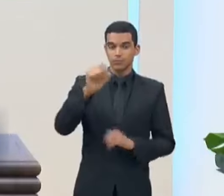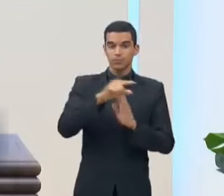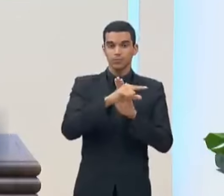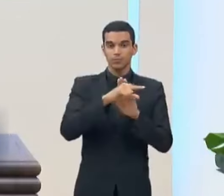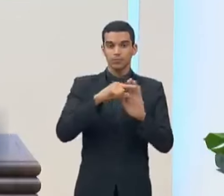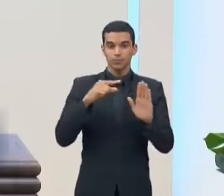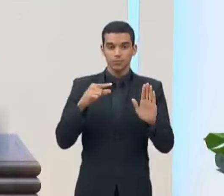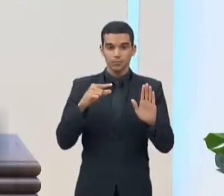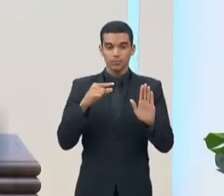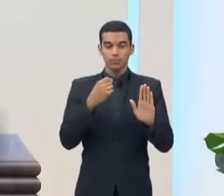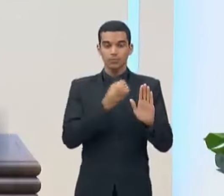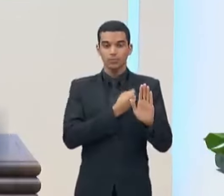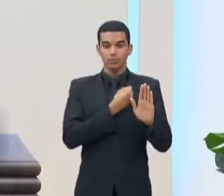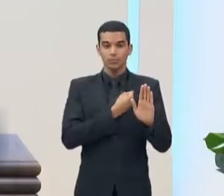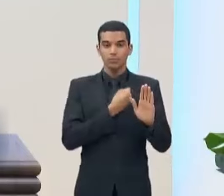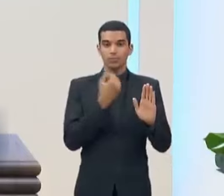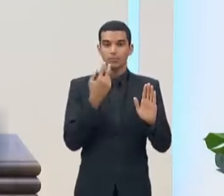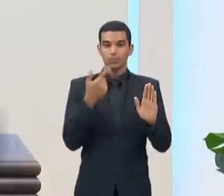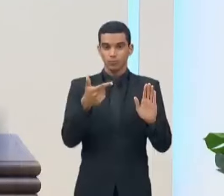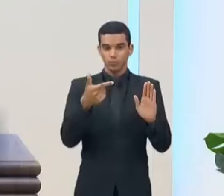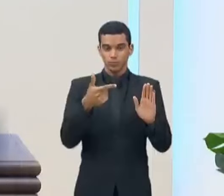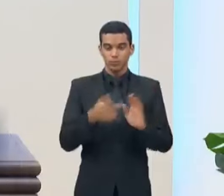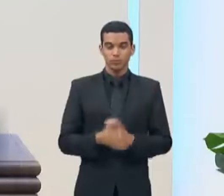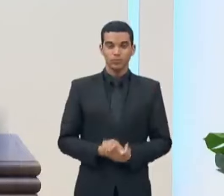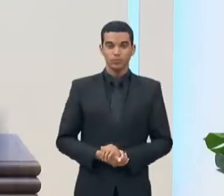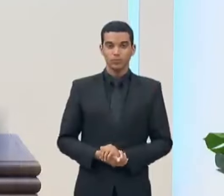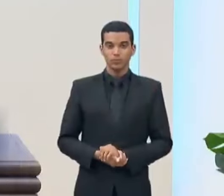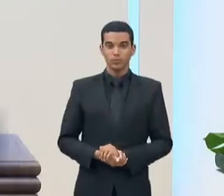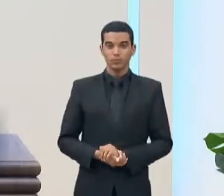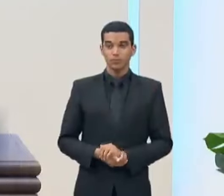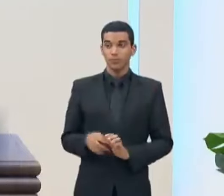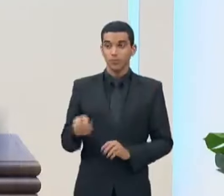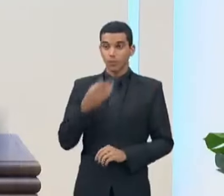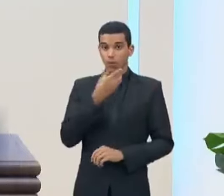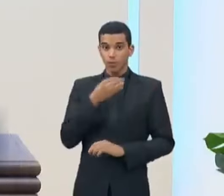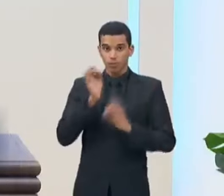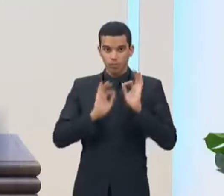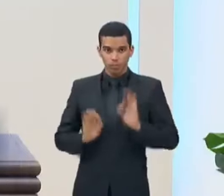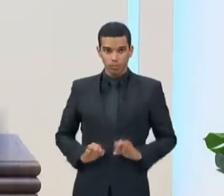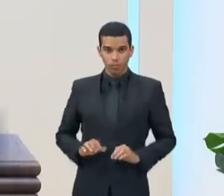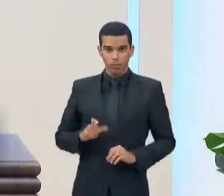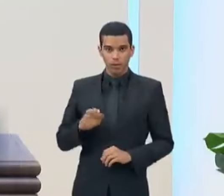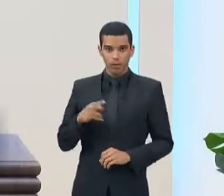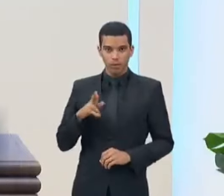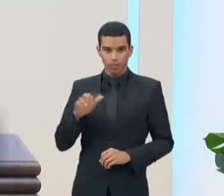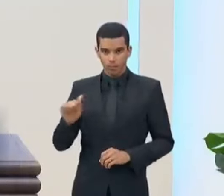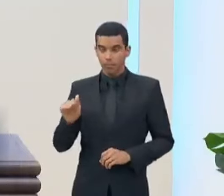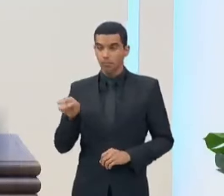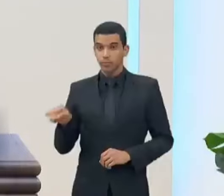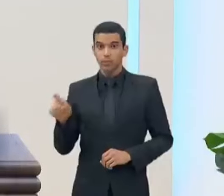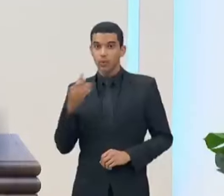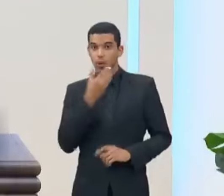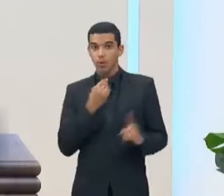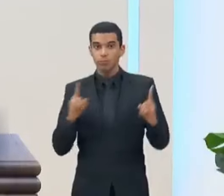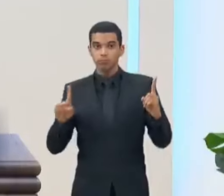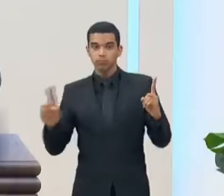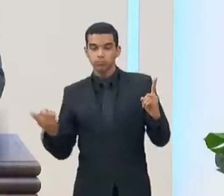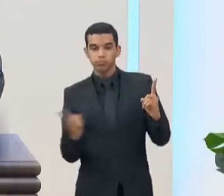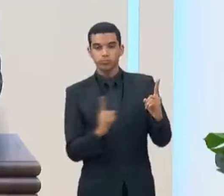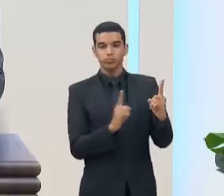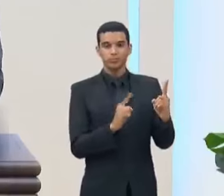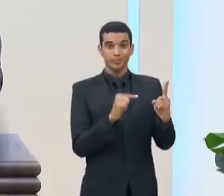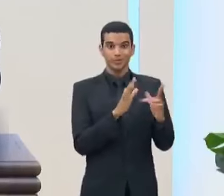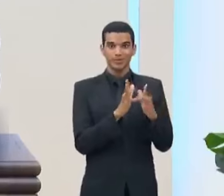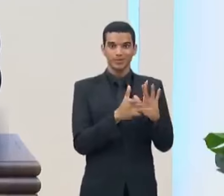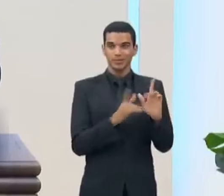o versículo de número 2. E eis que um leproso aproximou-se. O homem se